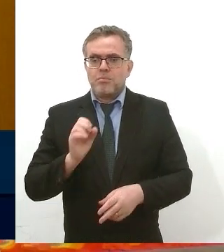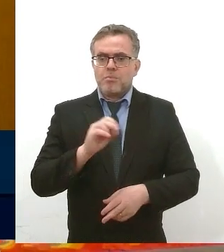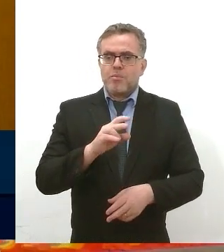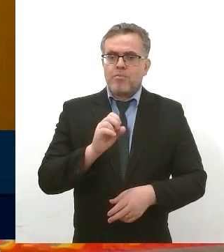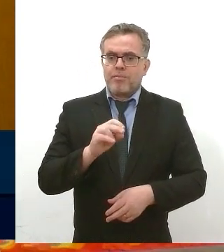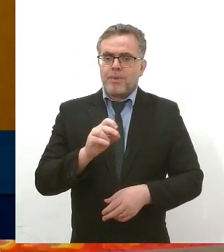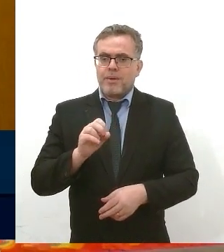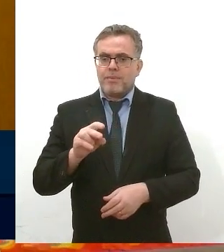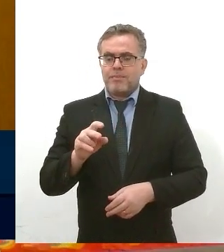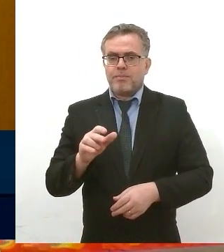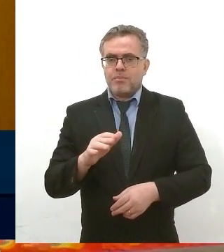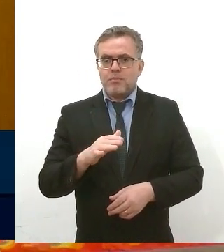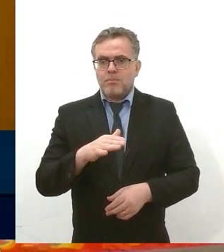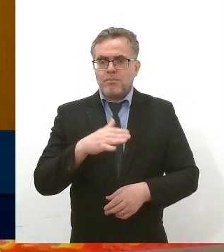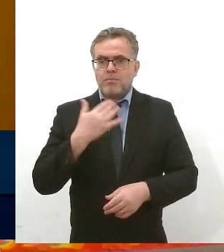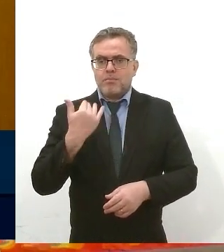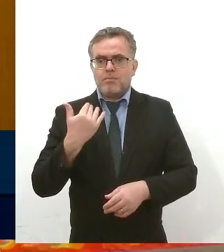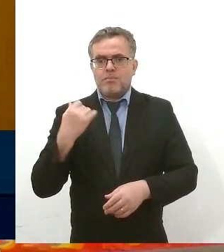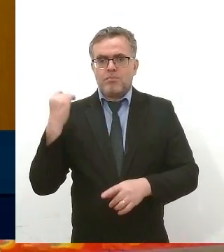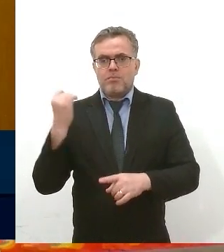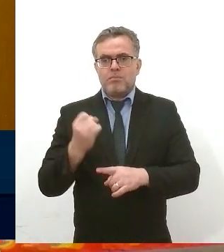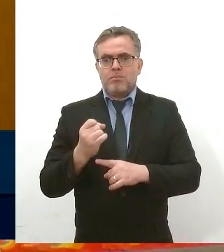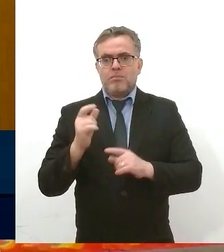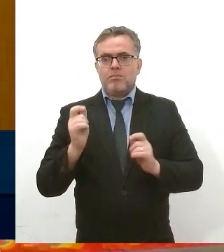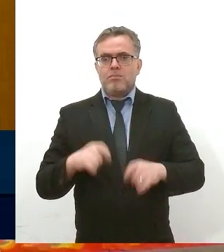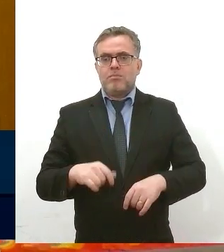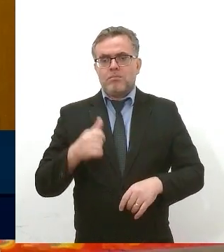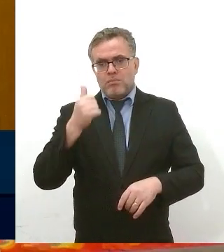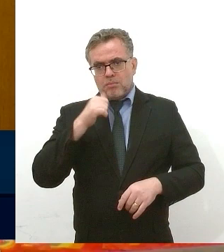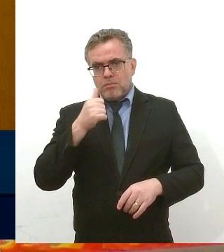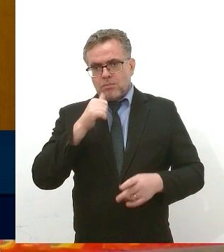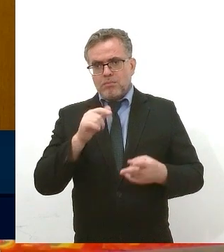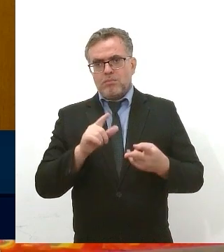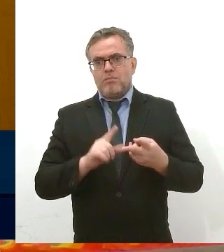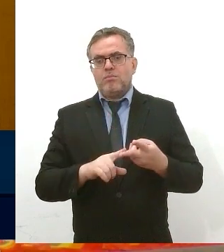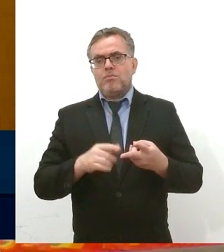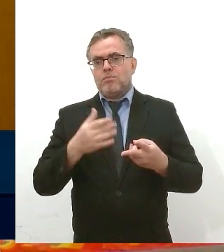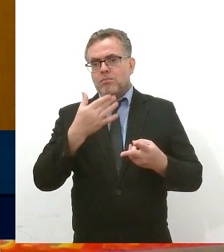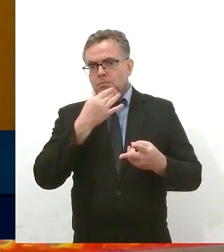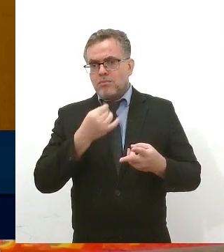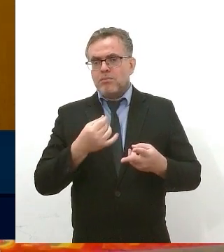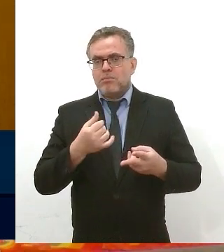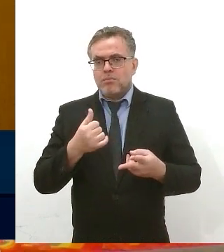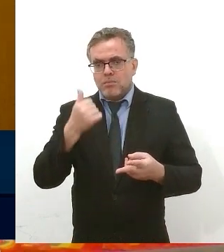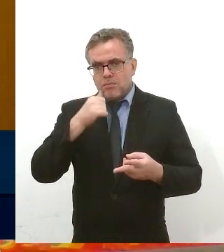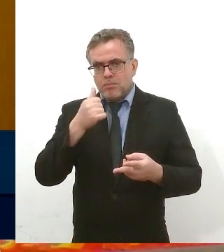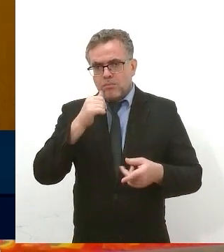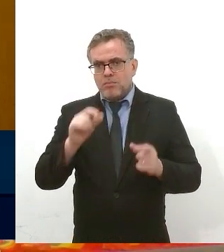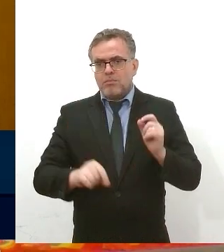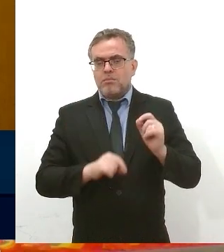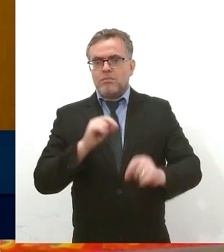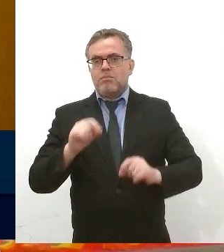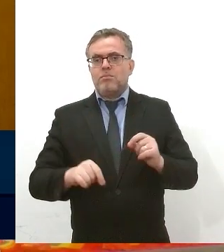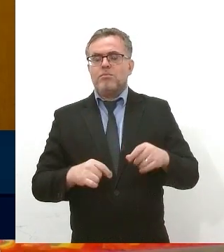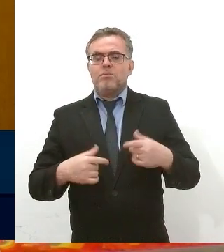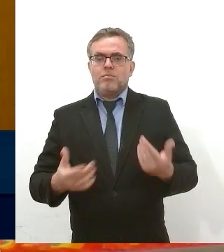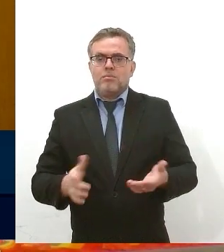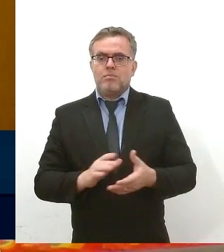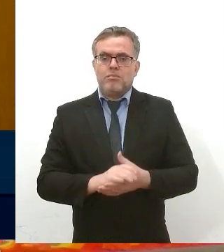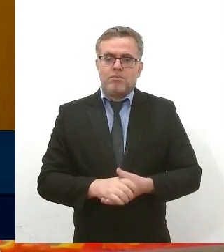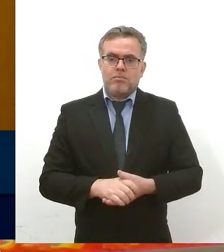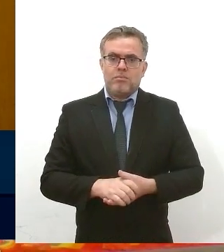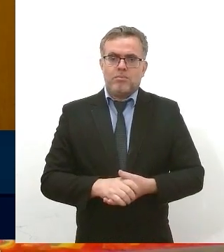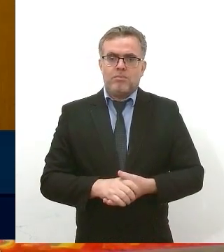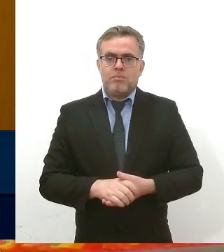na maioria, mulheres, meninas e pessoas racializadas. O perfil dos